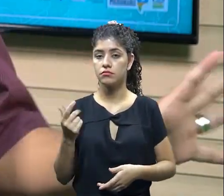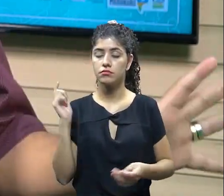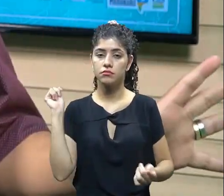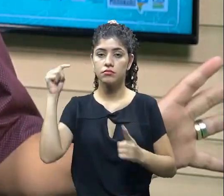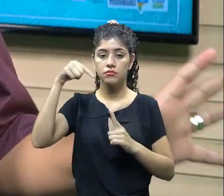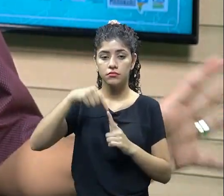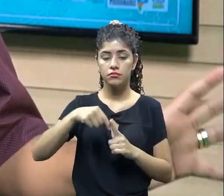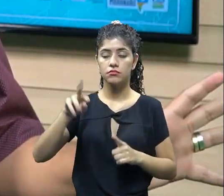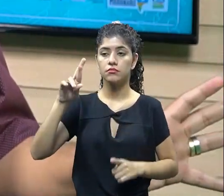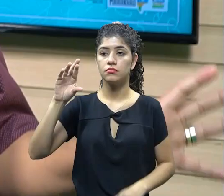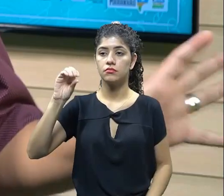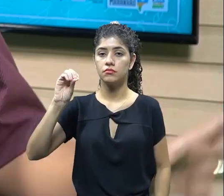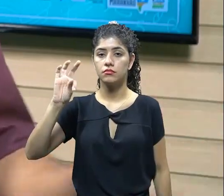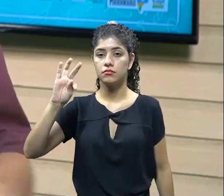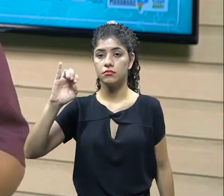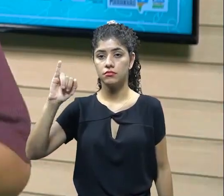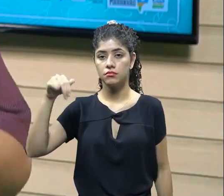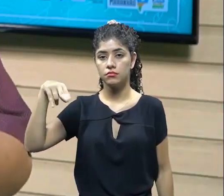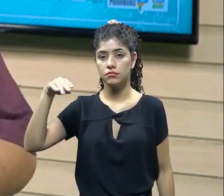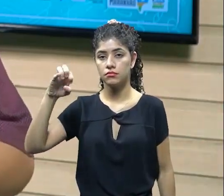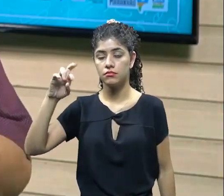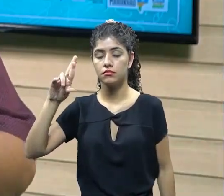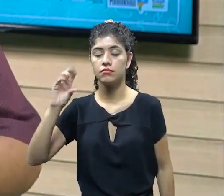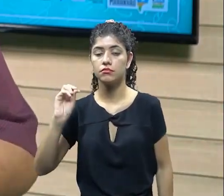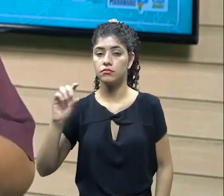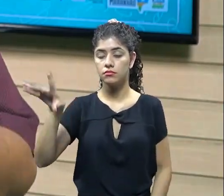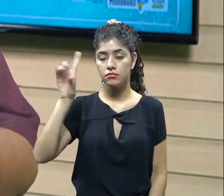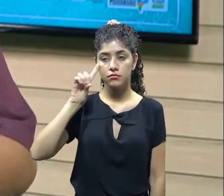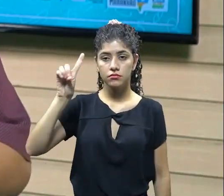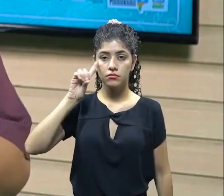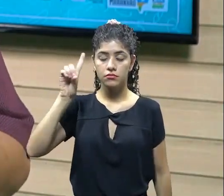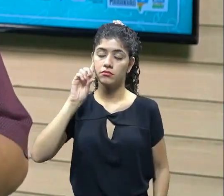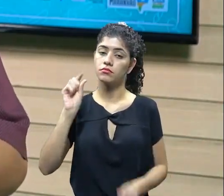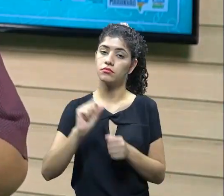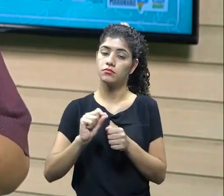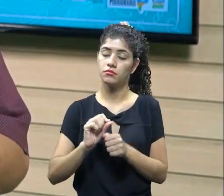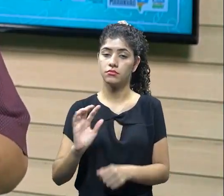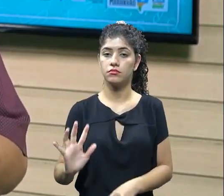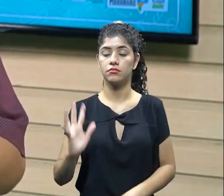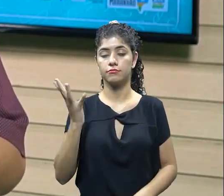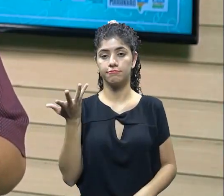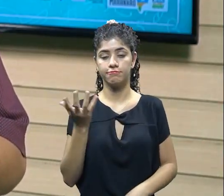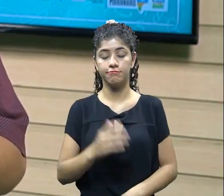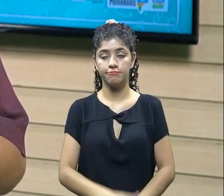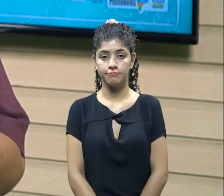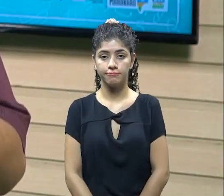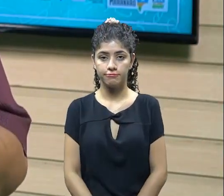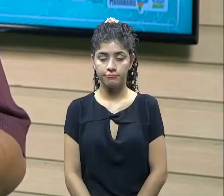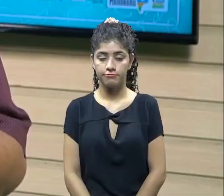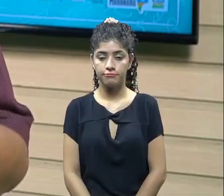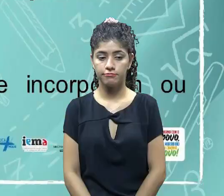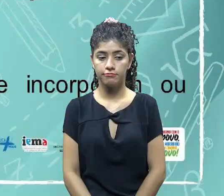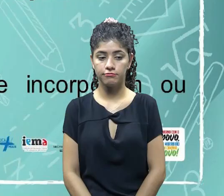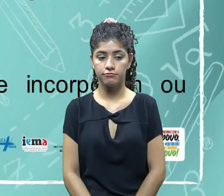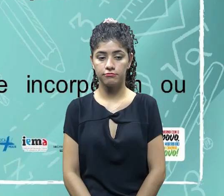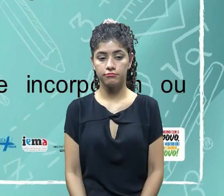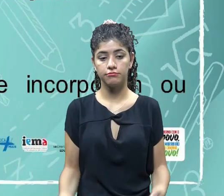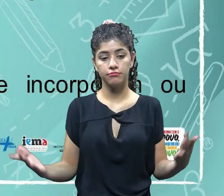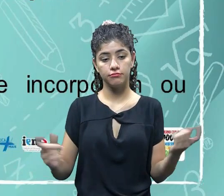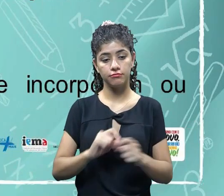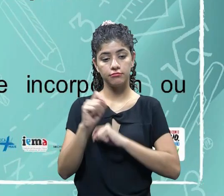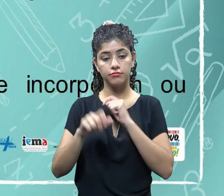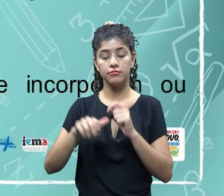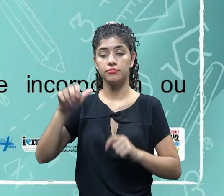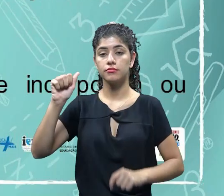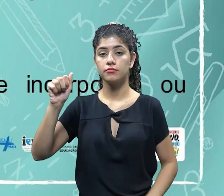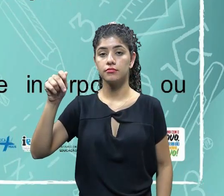então o objetivo rotineiro é exatamente as atividades rotineiramente que estão envolvidas para a atividade financeira.